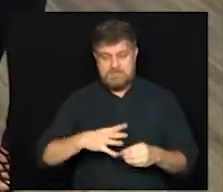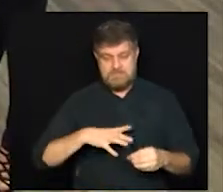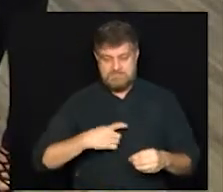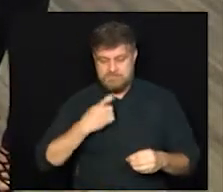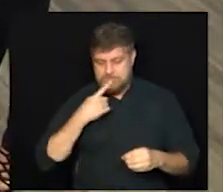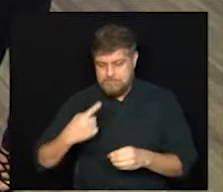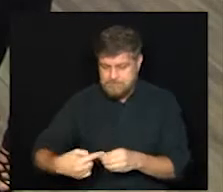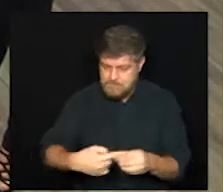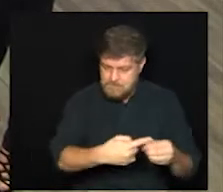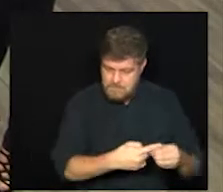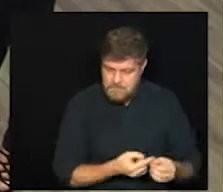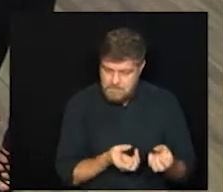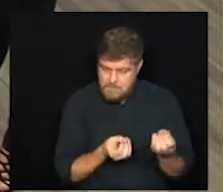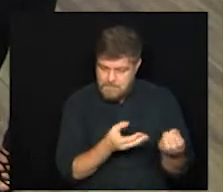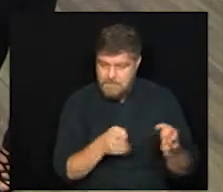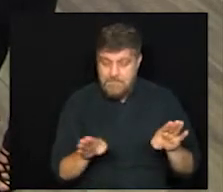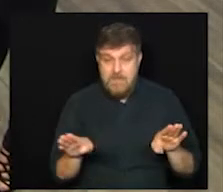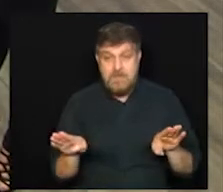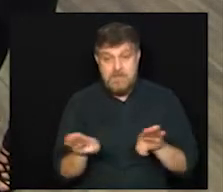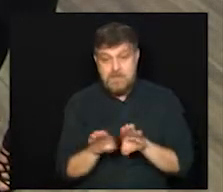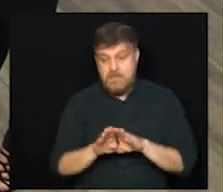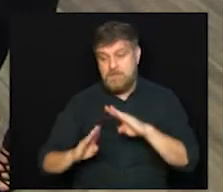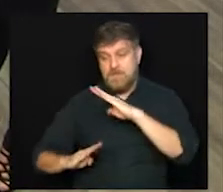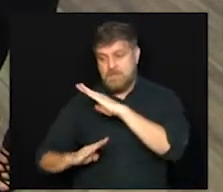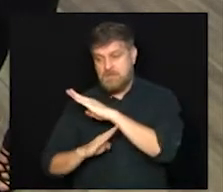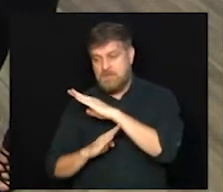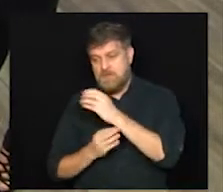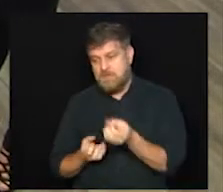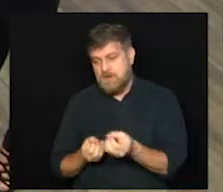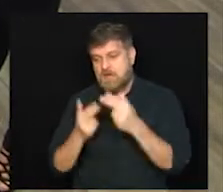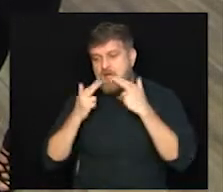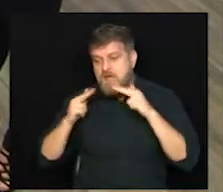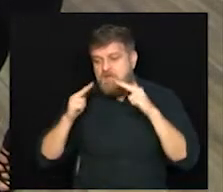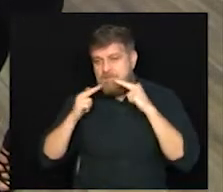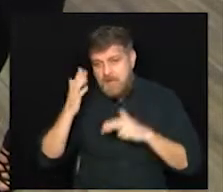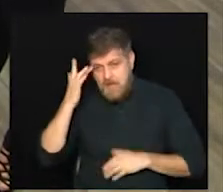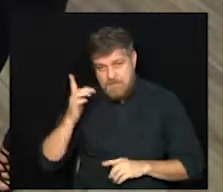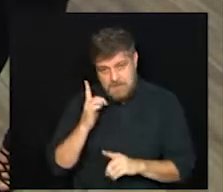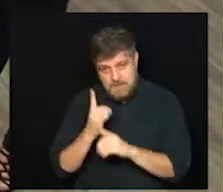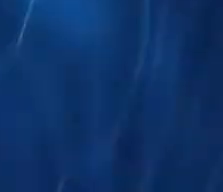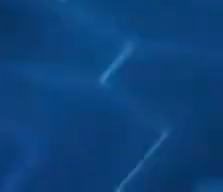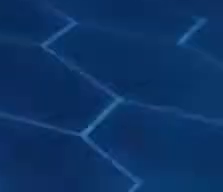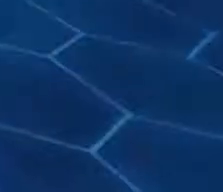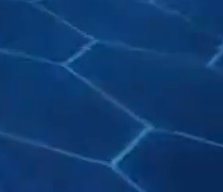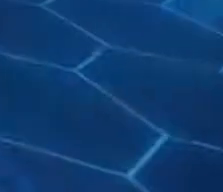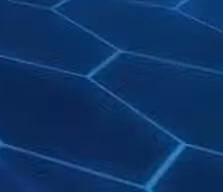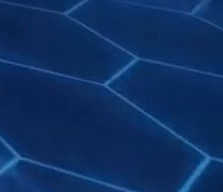Campinas e agora com as notícias do Legislativo. Até amanhã com mais informações. Até amanhã.